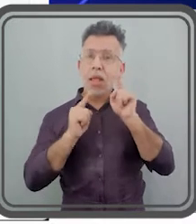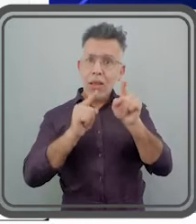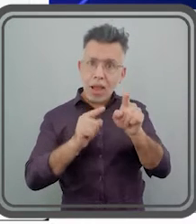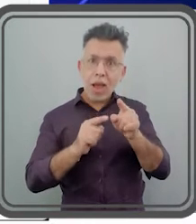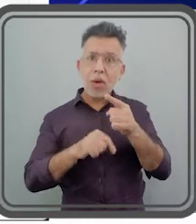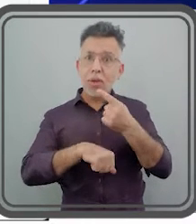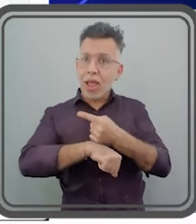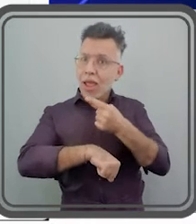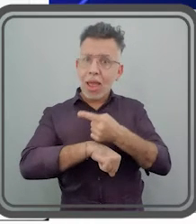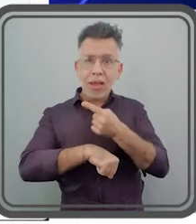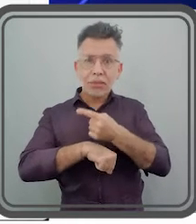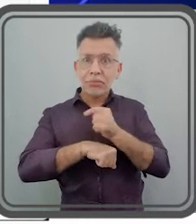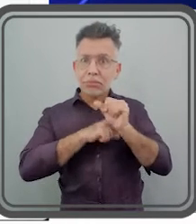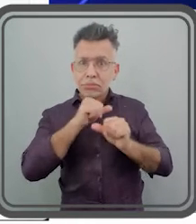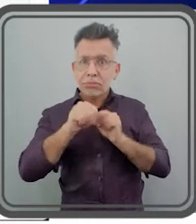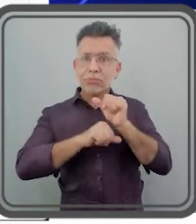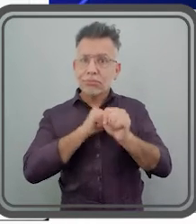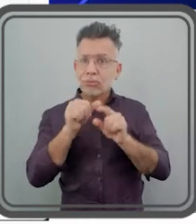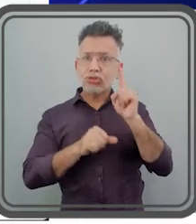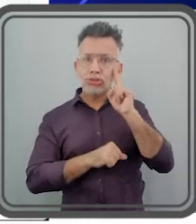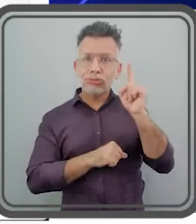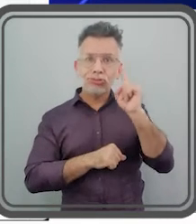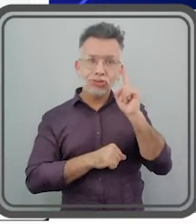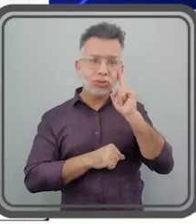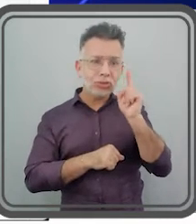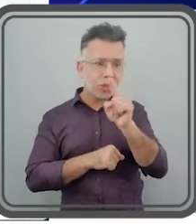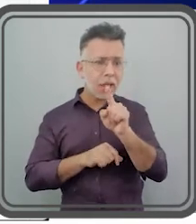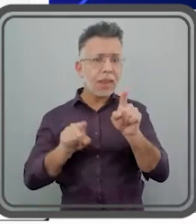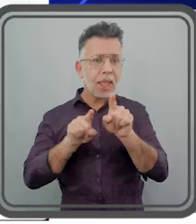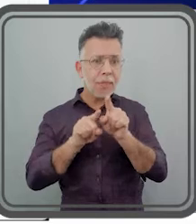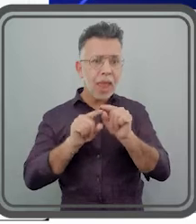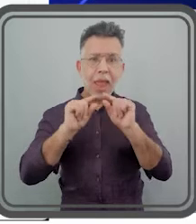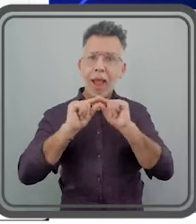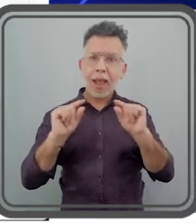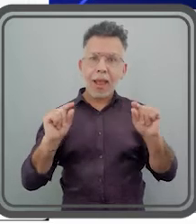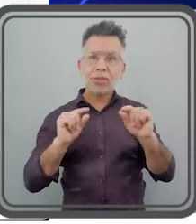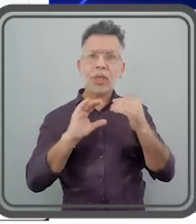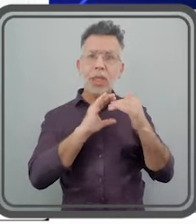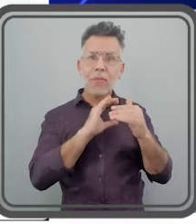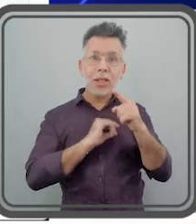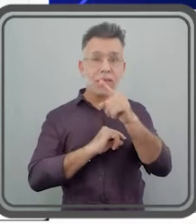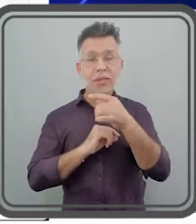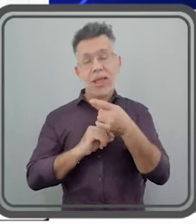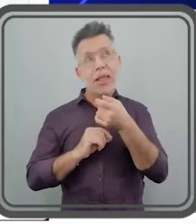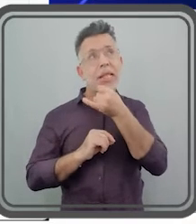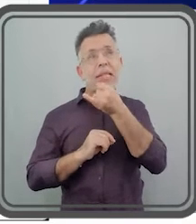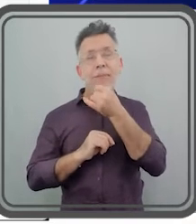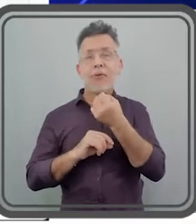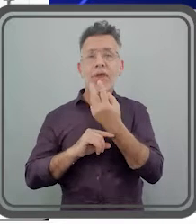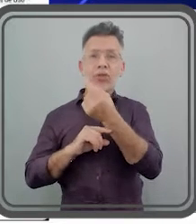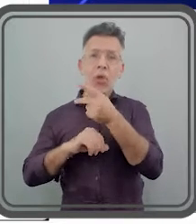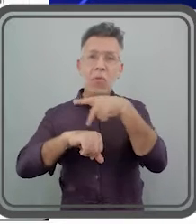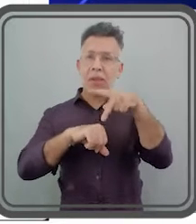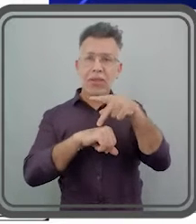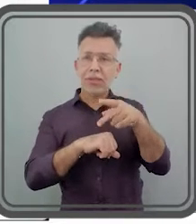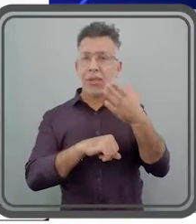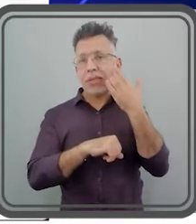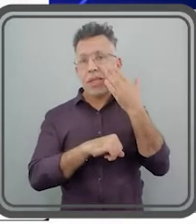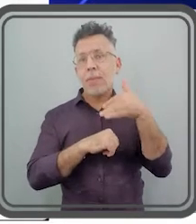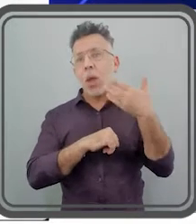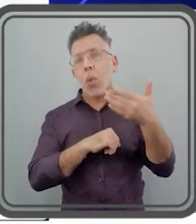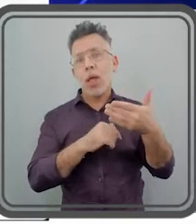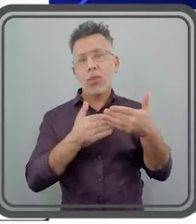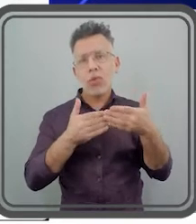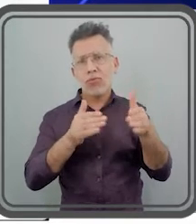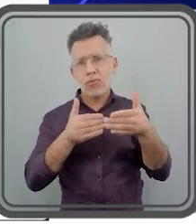o legal que se atualizado diariamente então aquele que você colocou as mostrou a caixa de e-mail ali se a pessoa que desejar para algum país e quiser saber quando é que tu